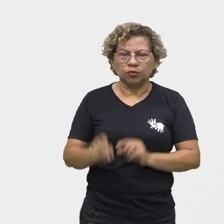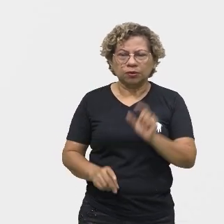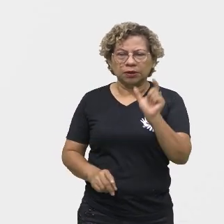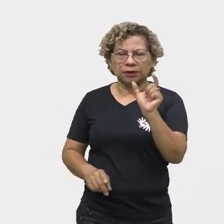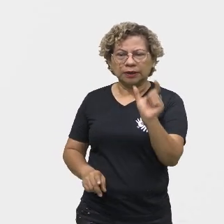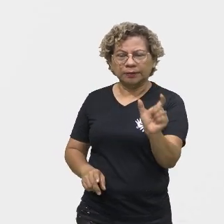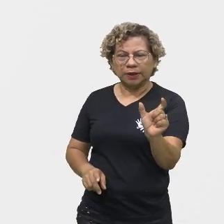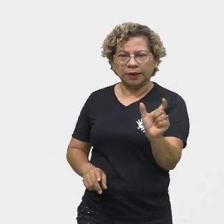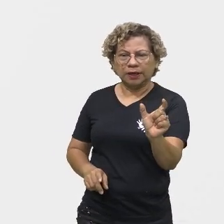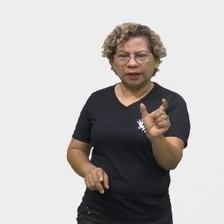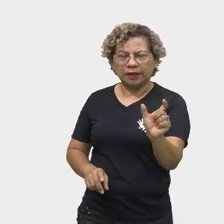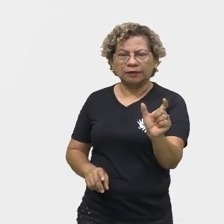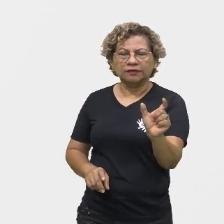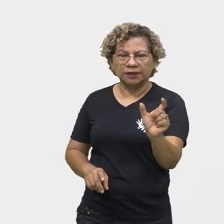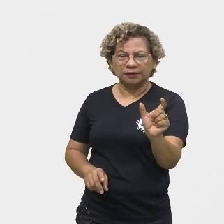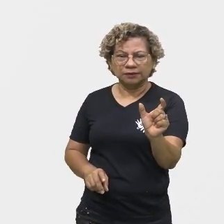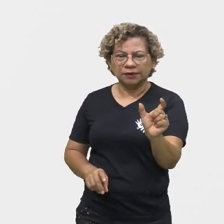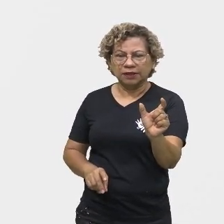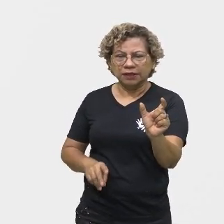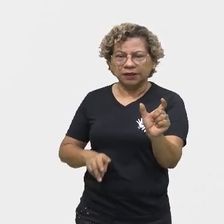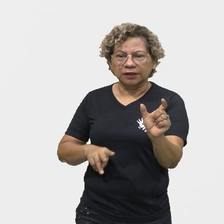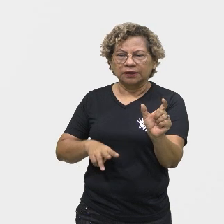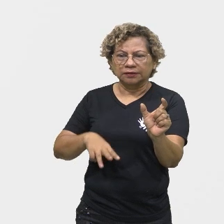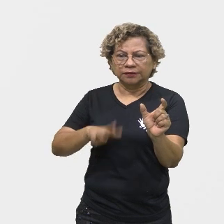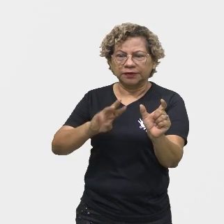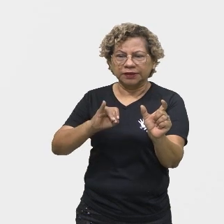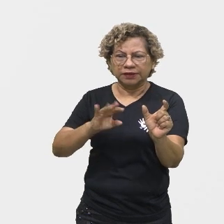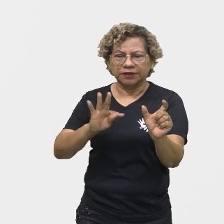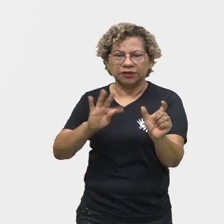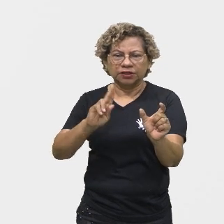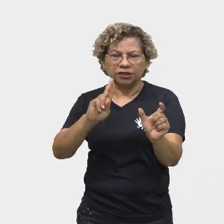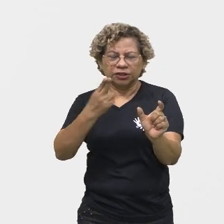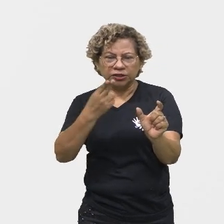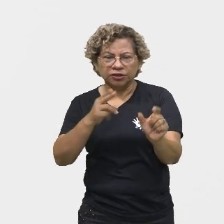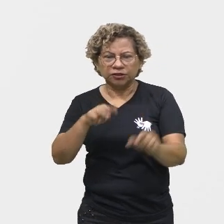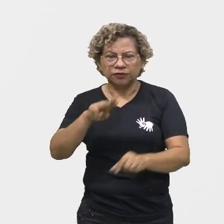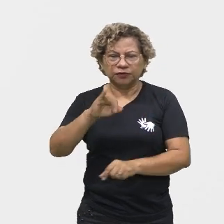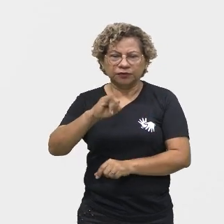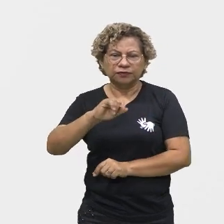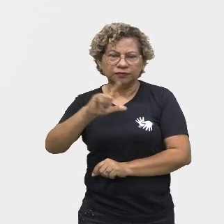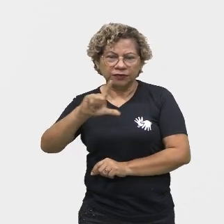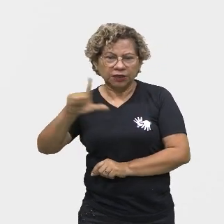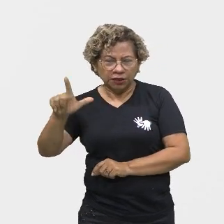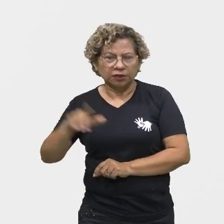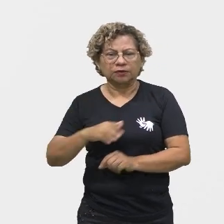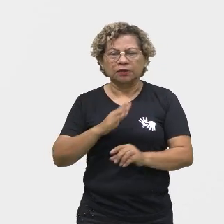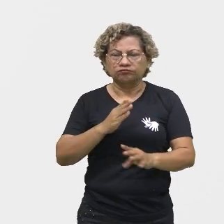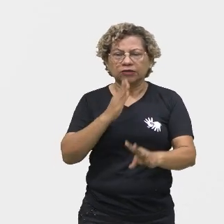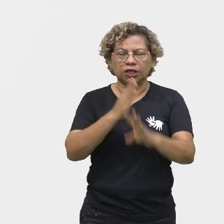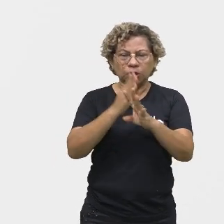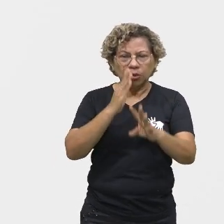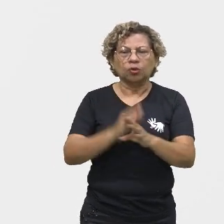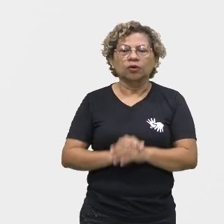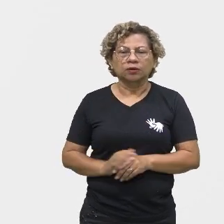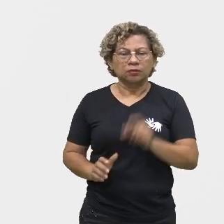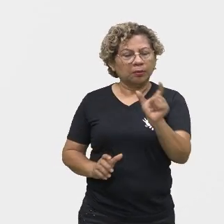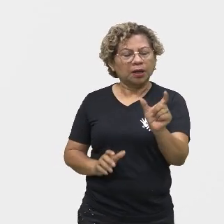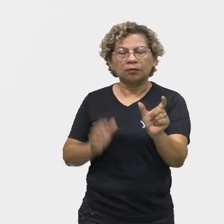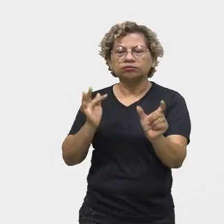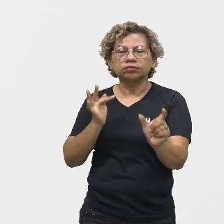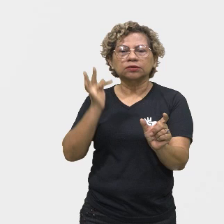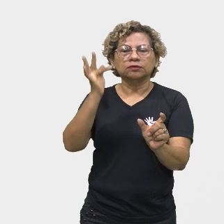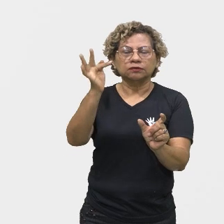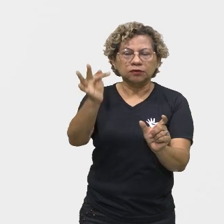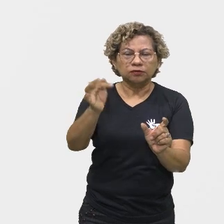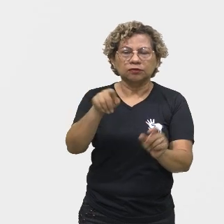do future with will encontra-se na alternativa. Então, trata-se de uma formação de futuro e vocês